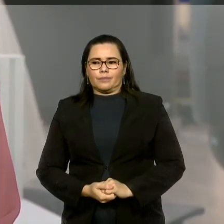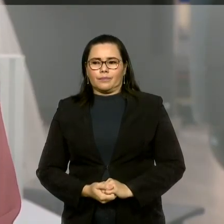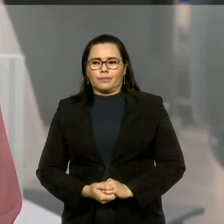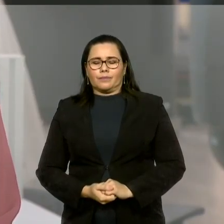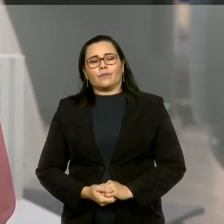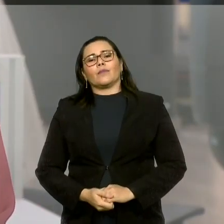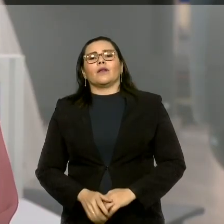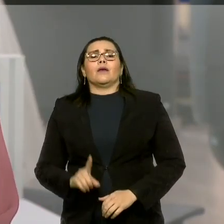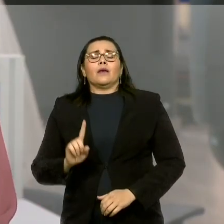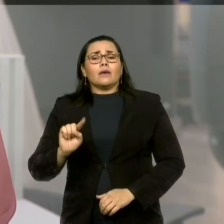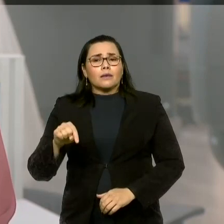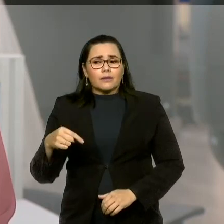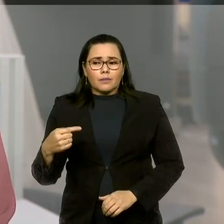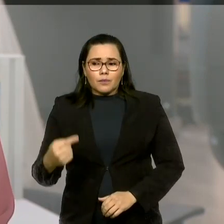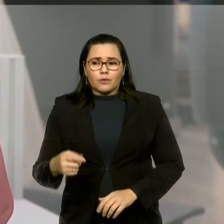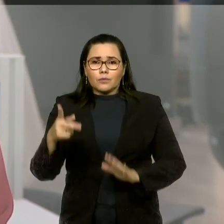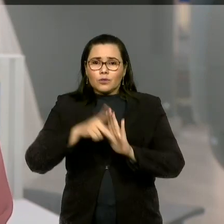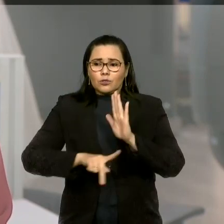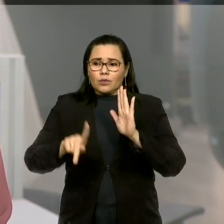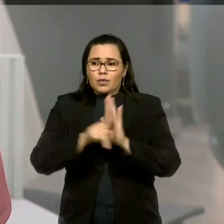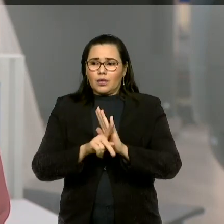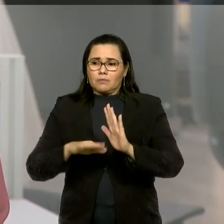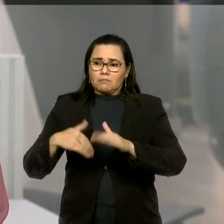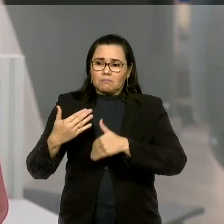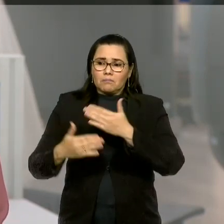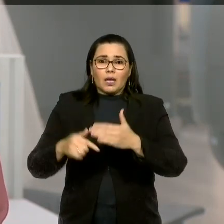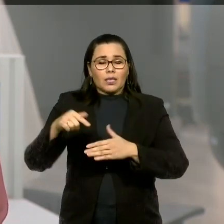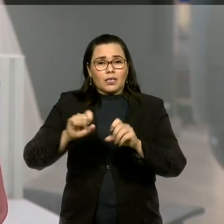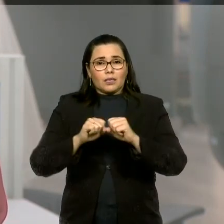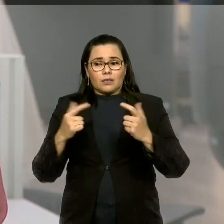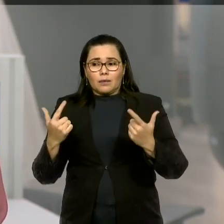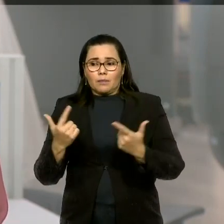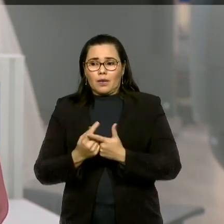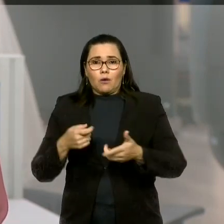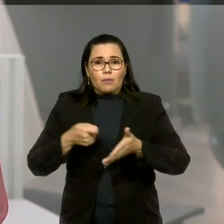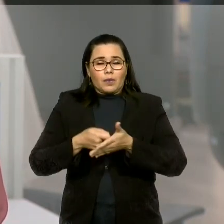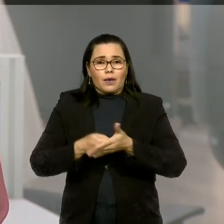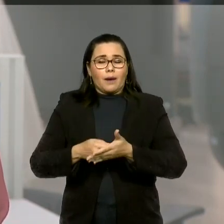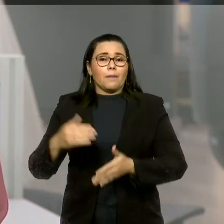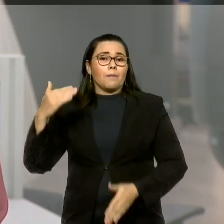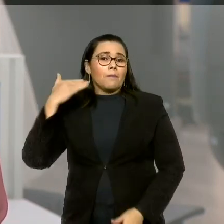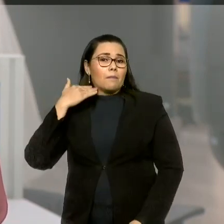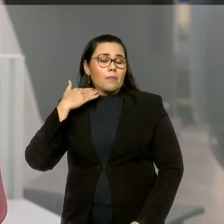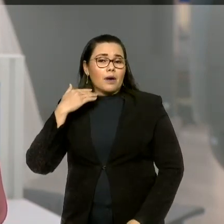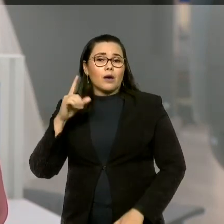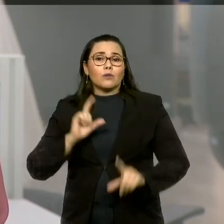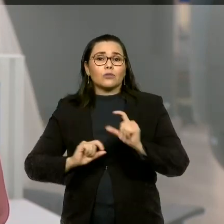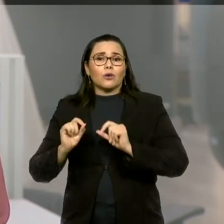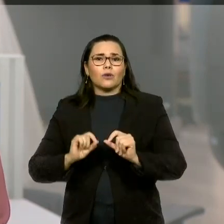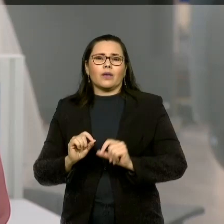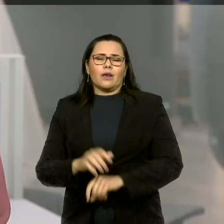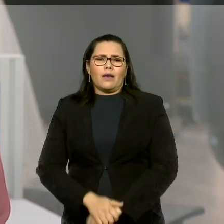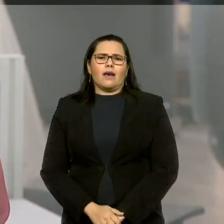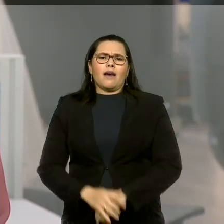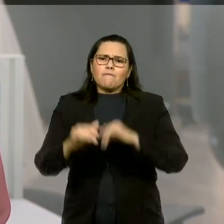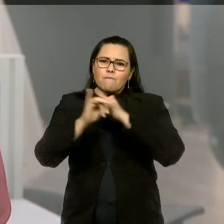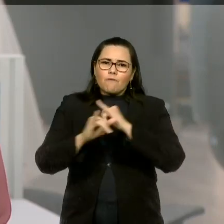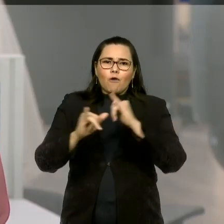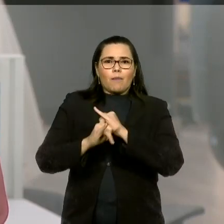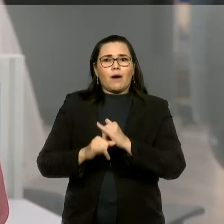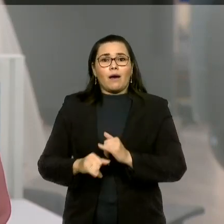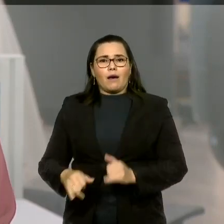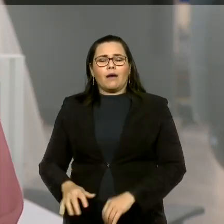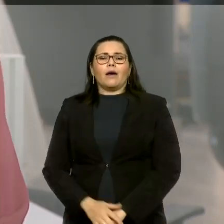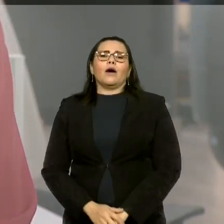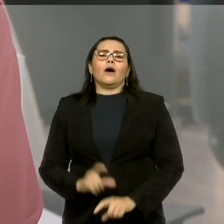próximo bloco projeto de lei que tramita na lema queer obrigar bancos e instituições financeiras a realizarem campanhas de alerta a golpes